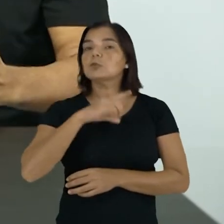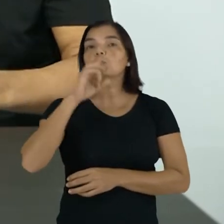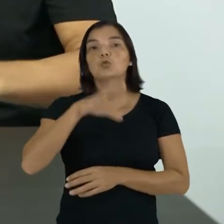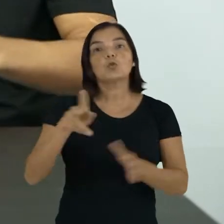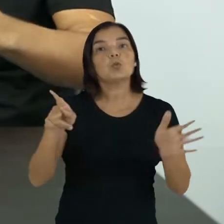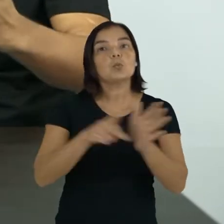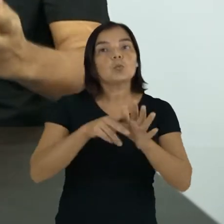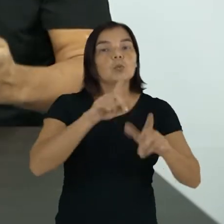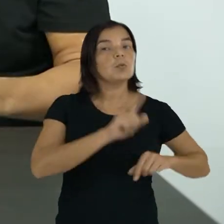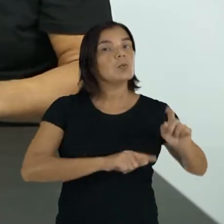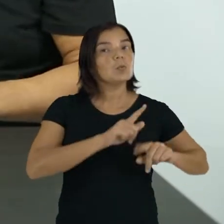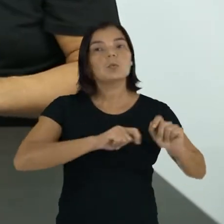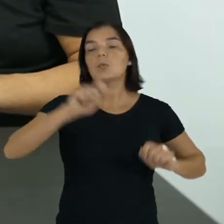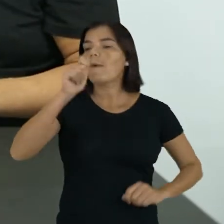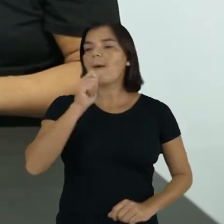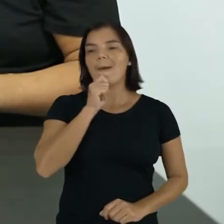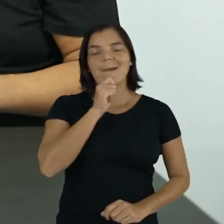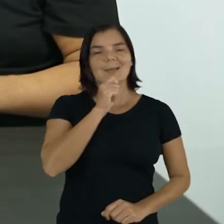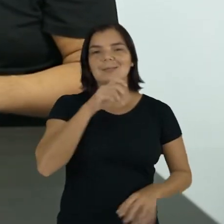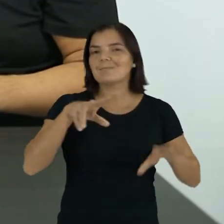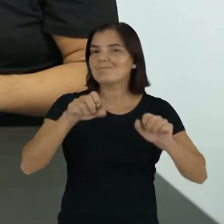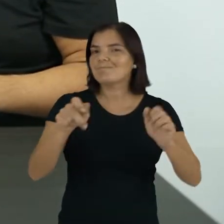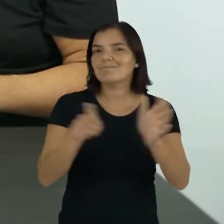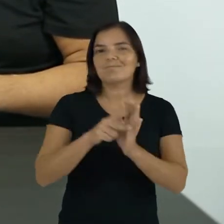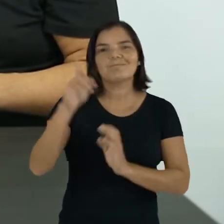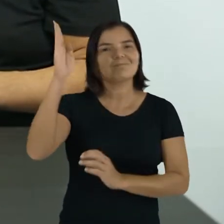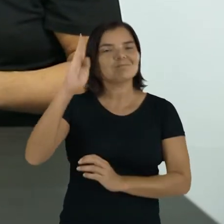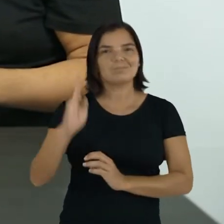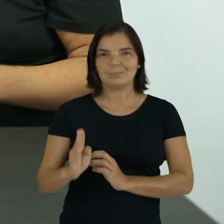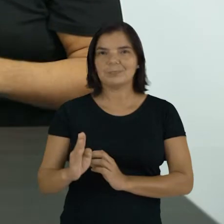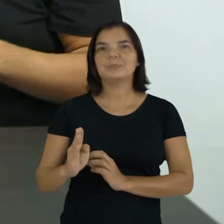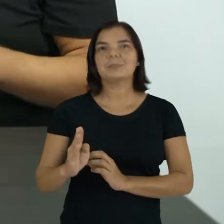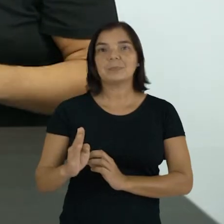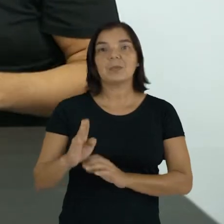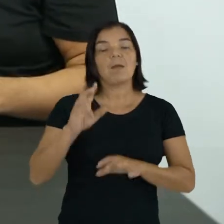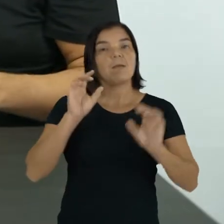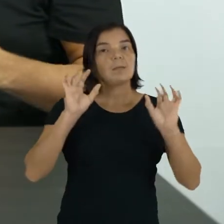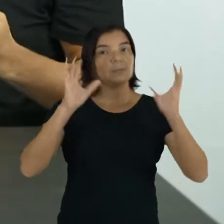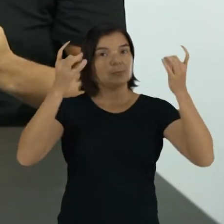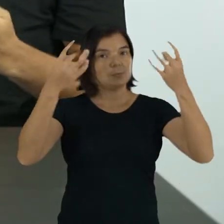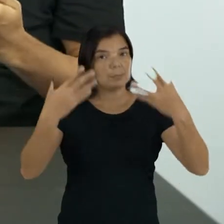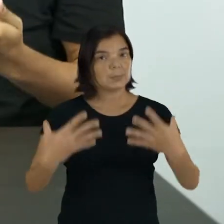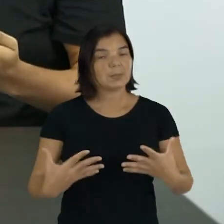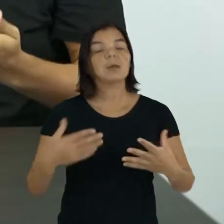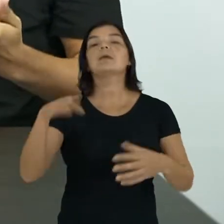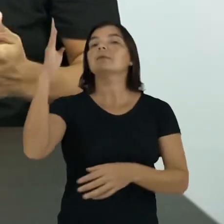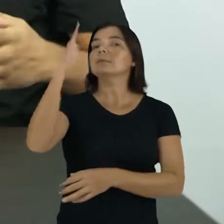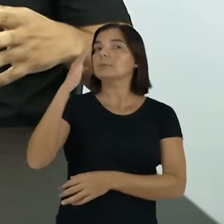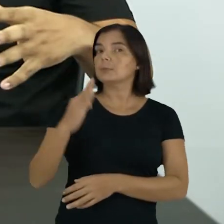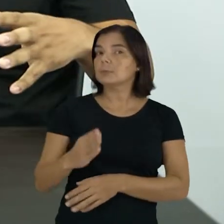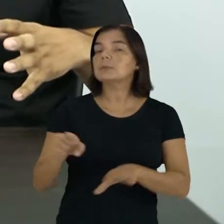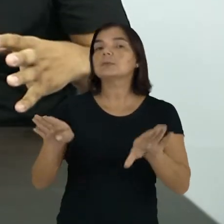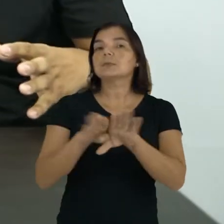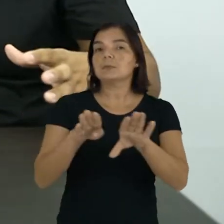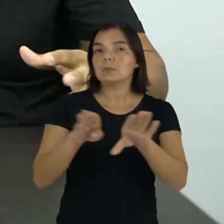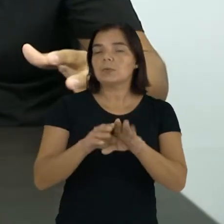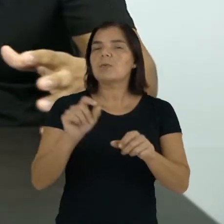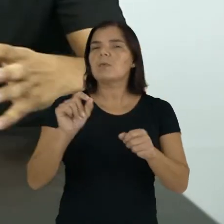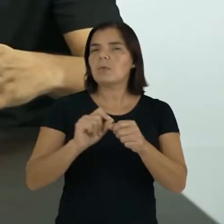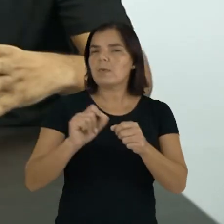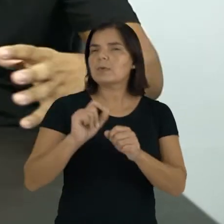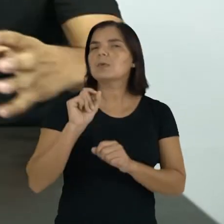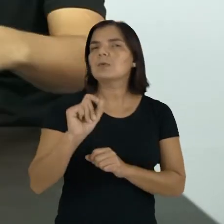Somente o Acre, que ainda não era um território... Não tinha sido anexado, né? Detalhe, o Brasil realmente vai